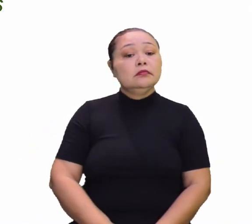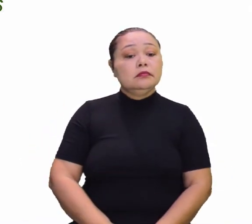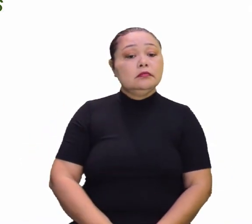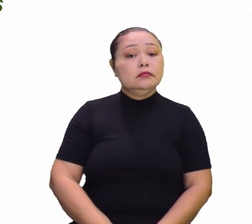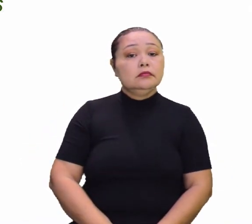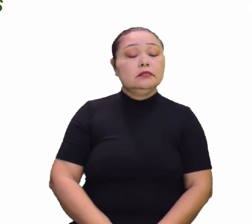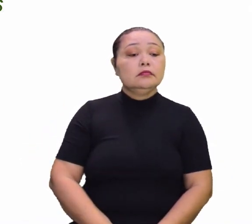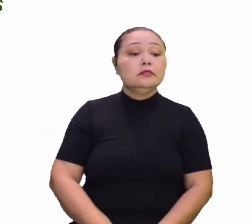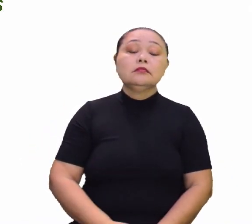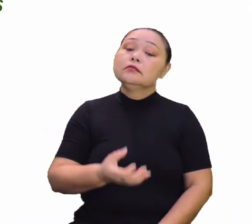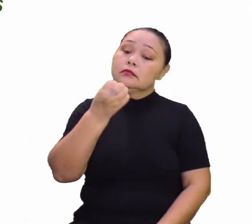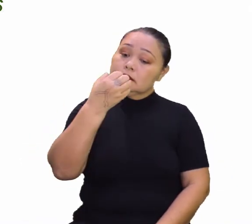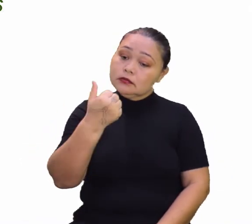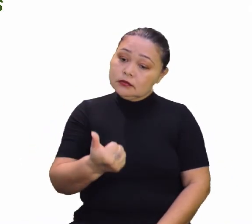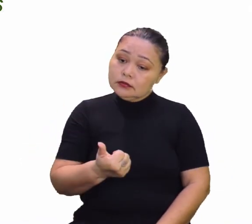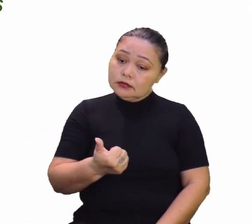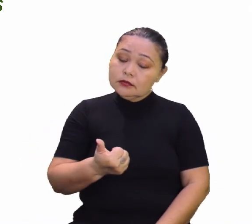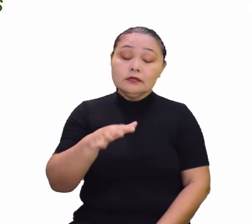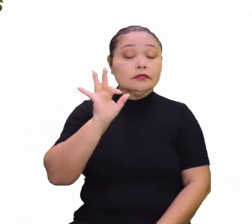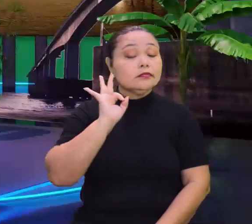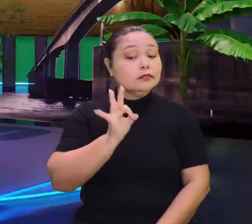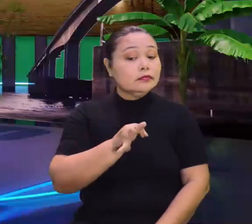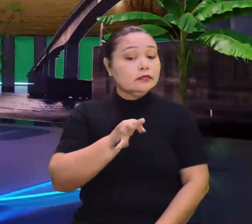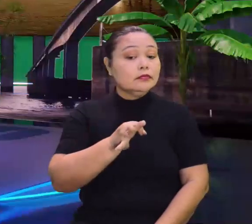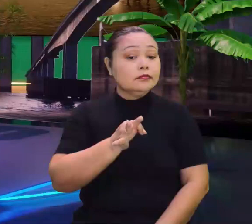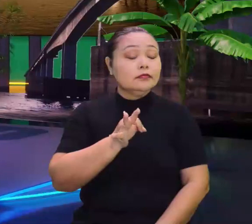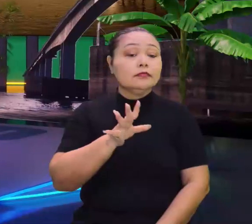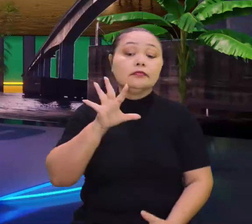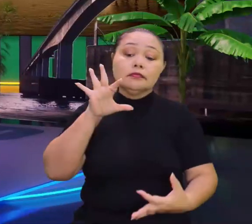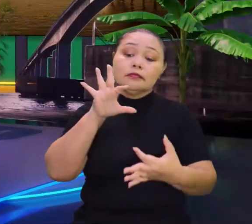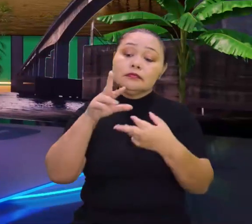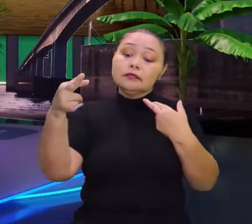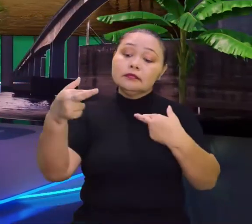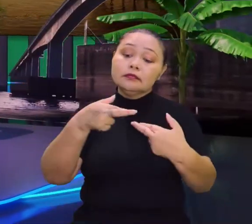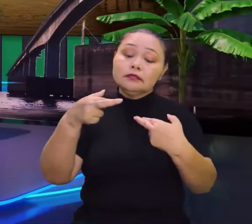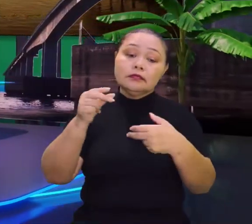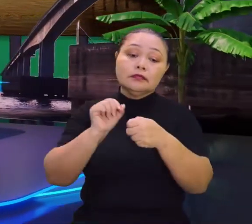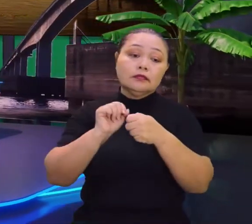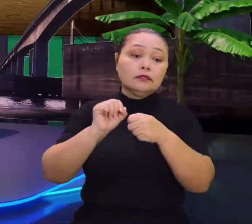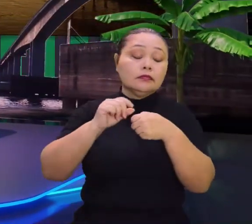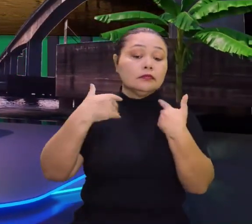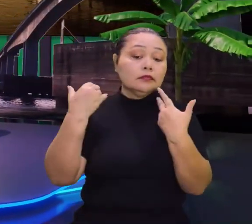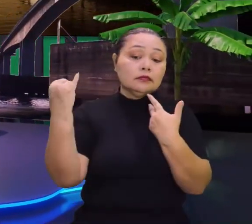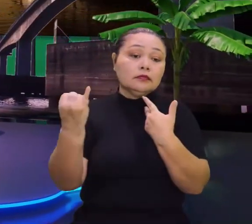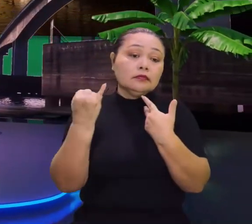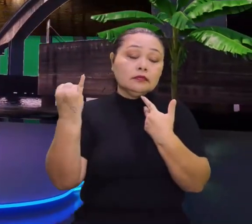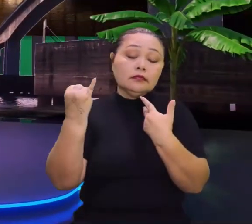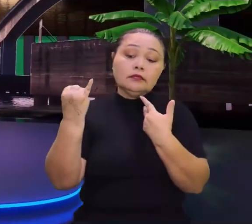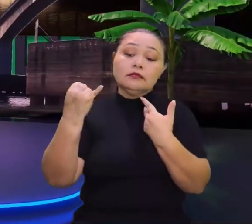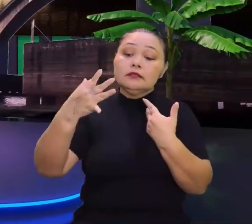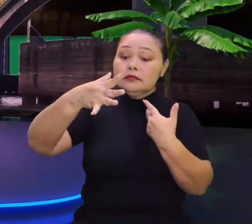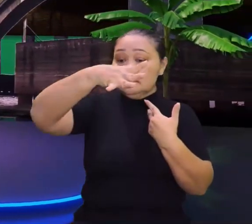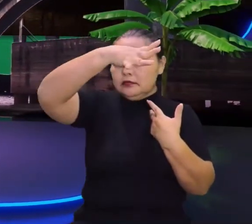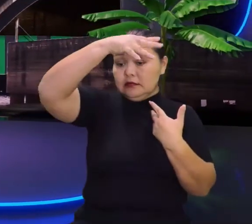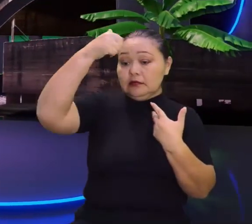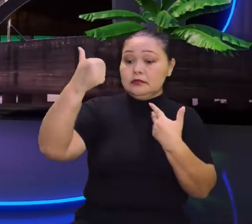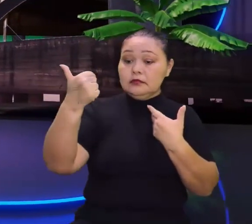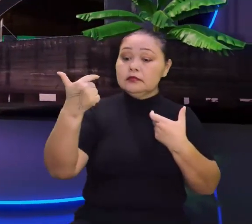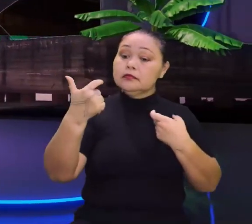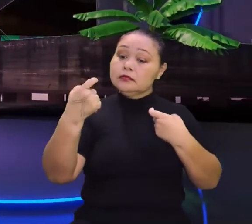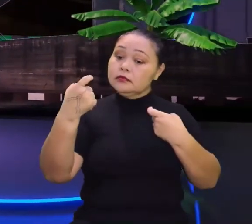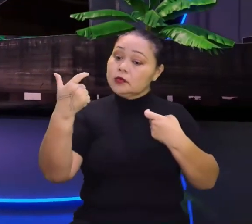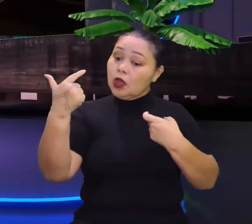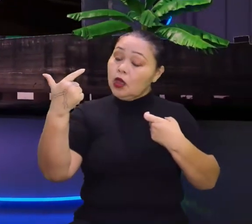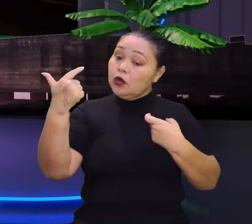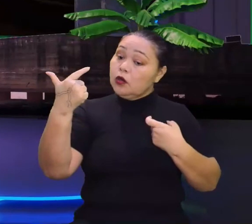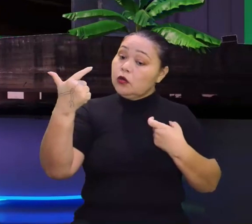lá na guerra. Muito bem. Beleza? Isso mesmo. Então está relacionada essa questão aí da importância da Amazônia no segundo ciclo da